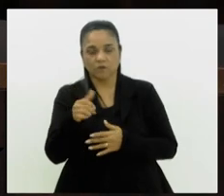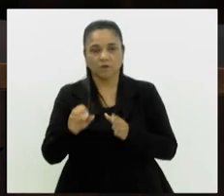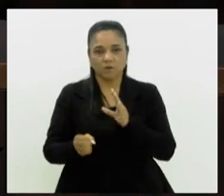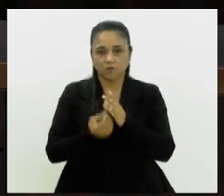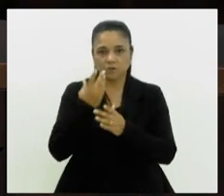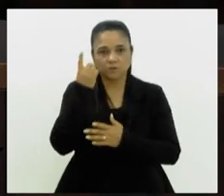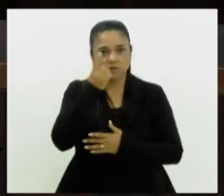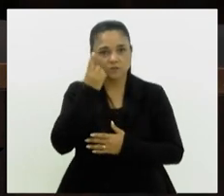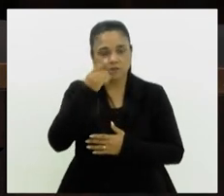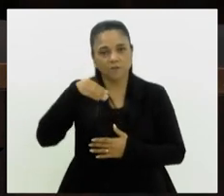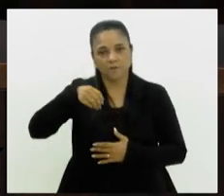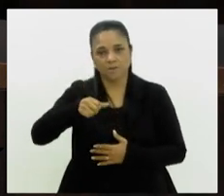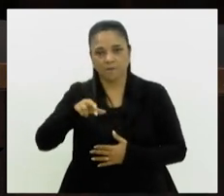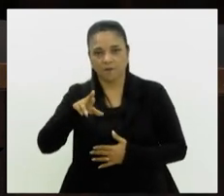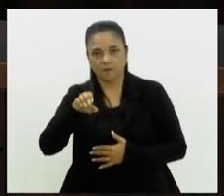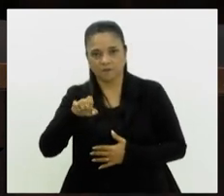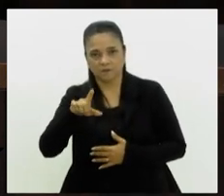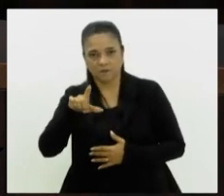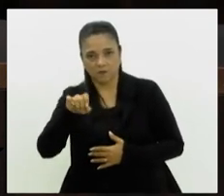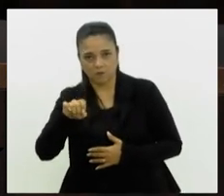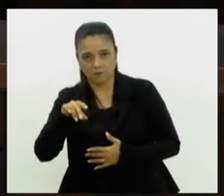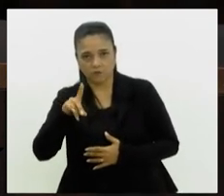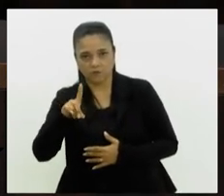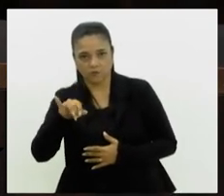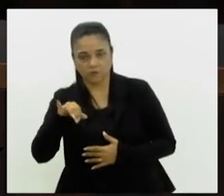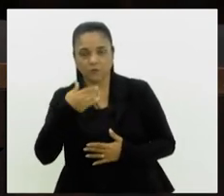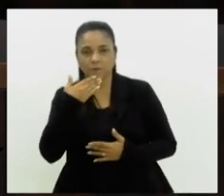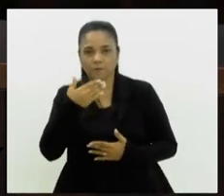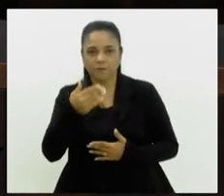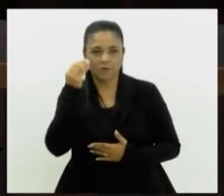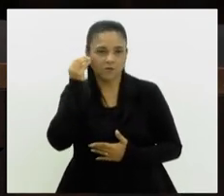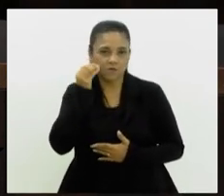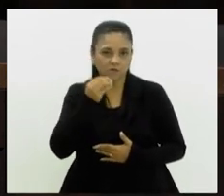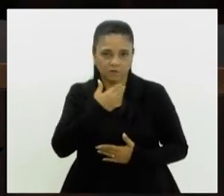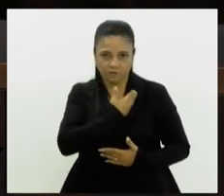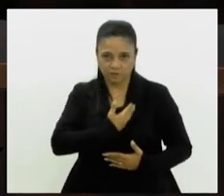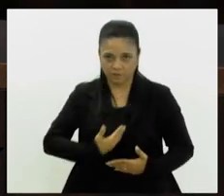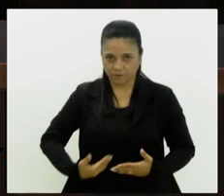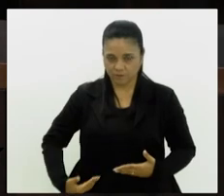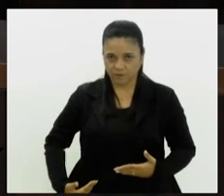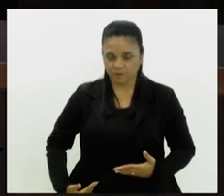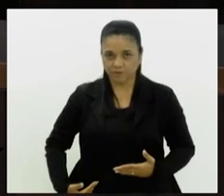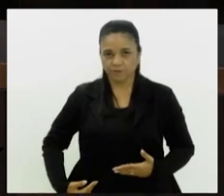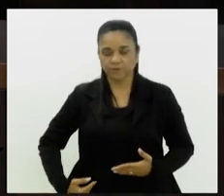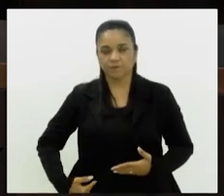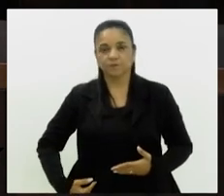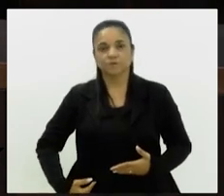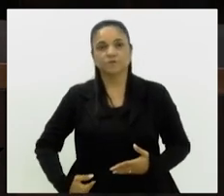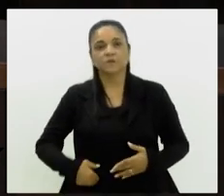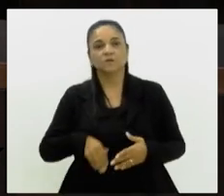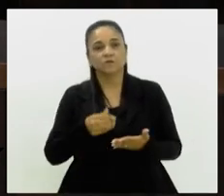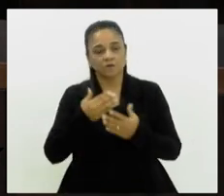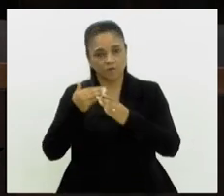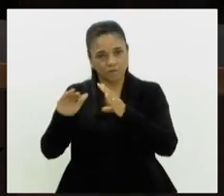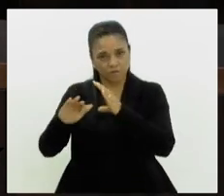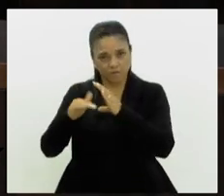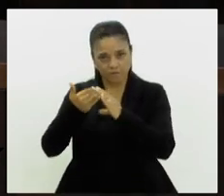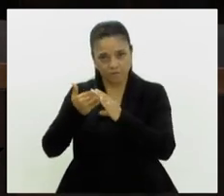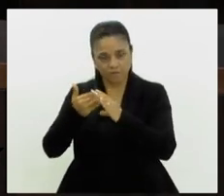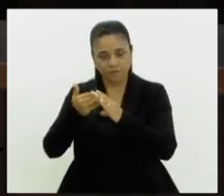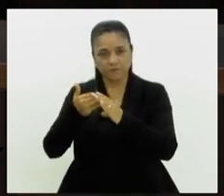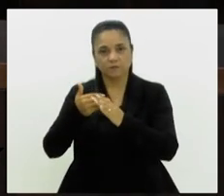do deputado Marcelo Dino, que solicita ao governador do Estado do Rio de Janeiro, Cláudio Castro, o envio de